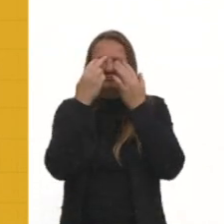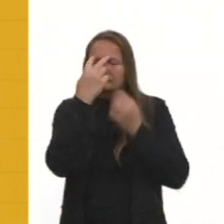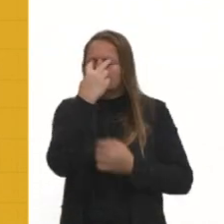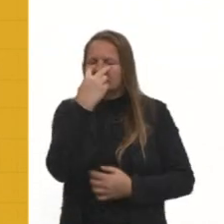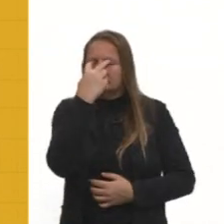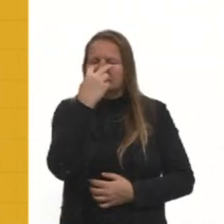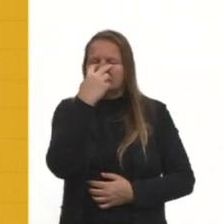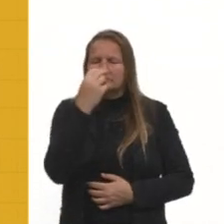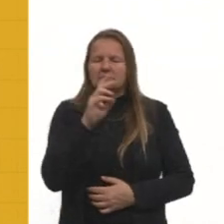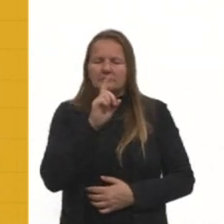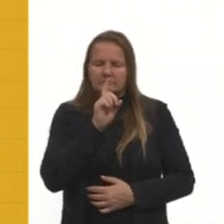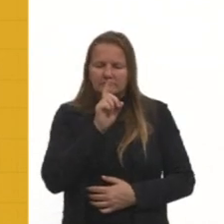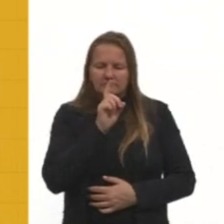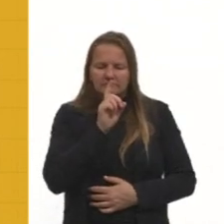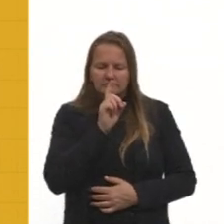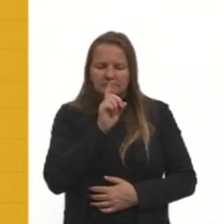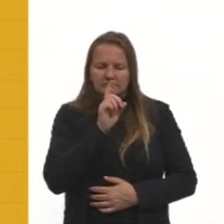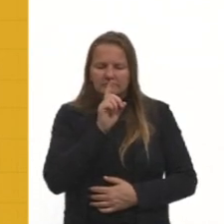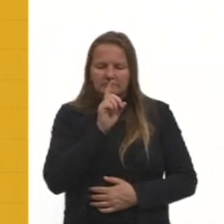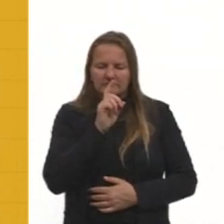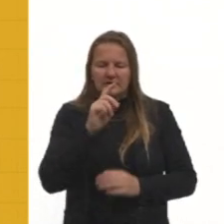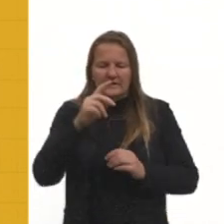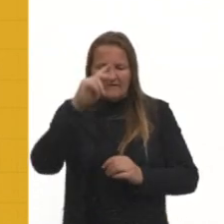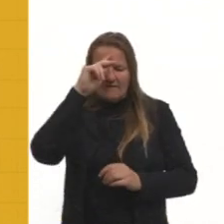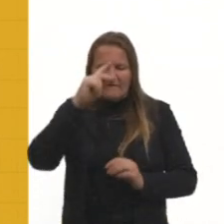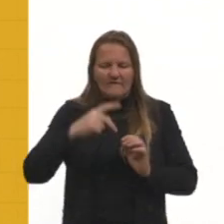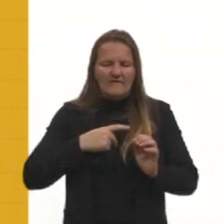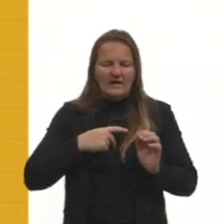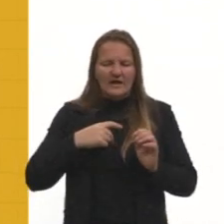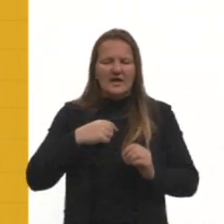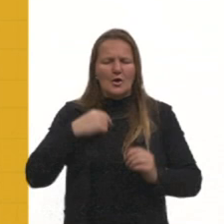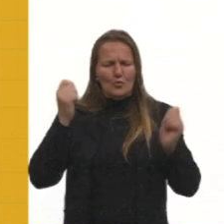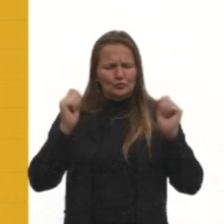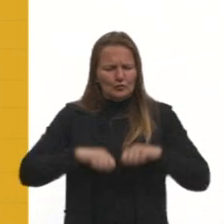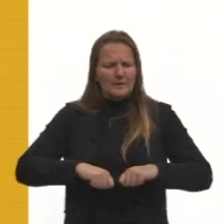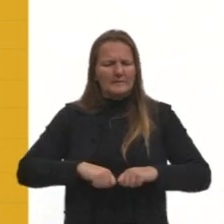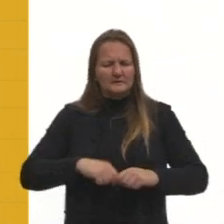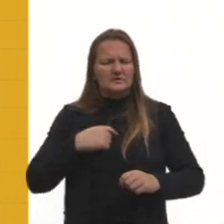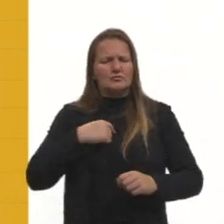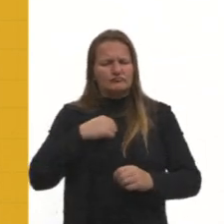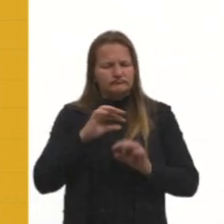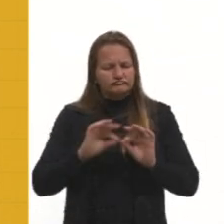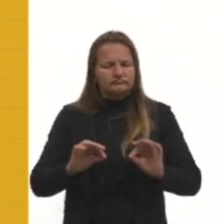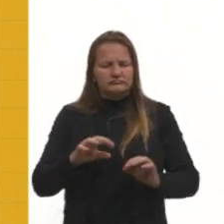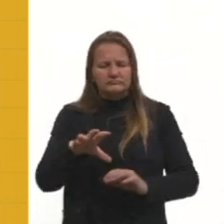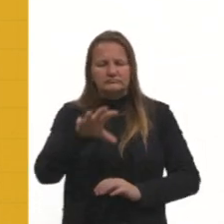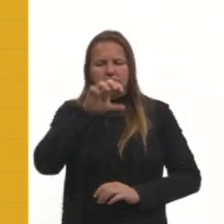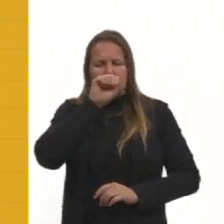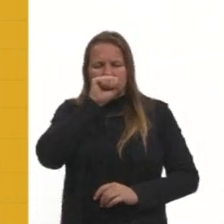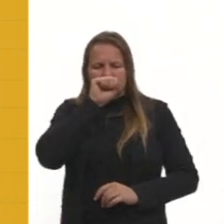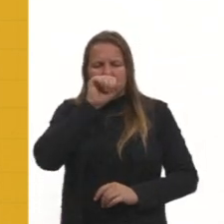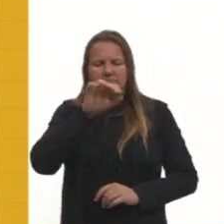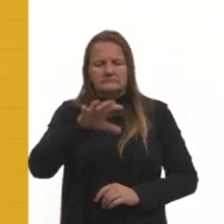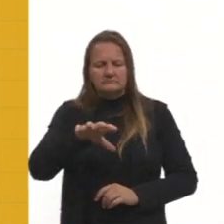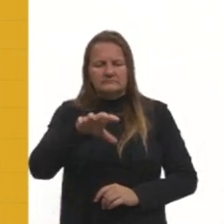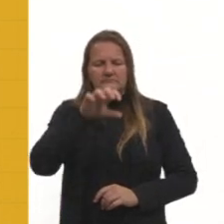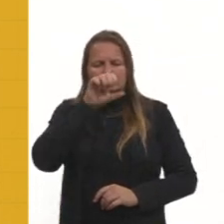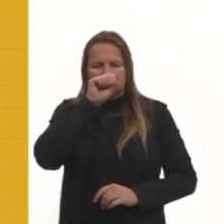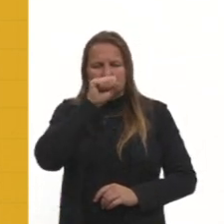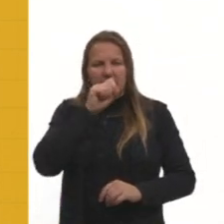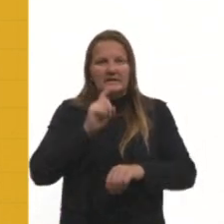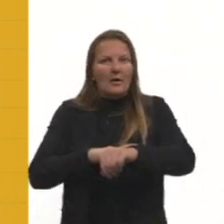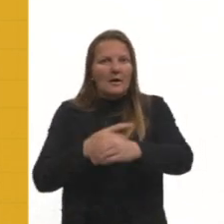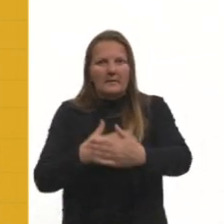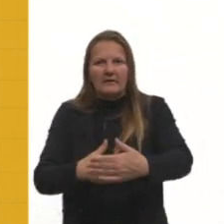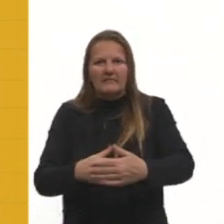silencio silenciamente vai dizer para ti mesmo eu sou capaz e vai simplesmente respirar mas assim não deixa para fazer isso